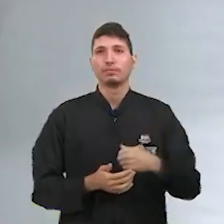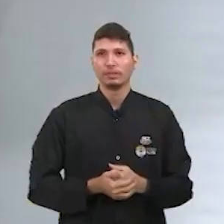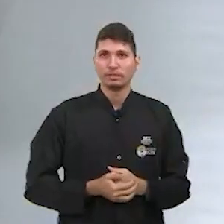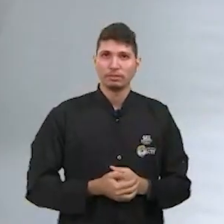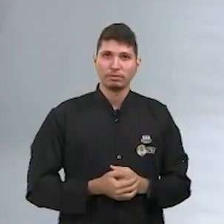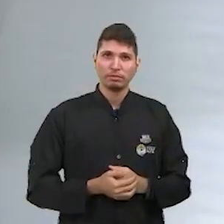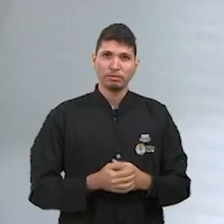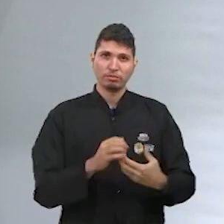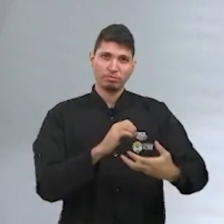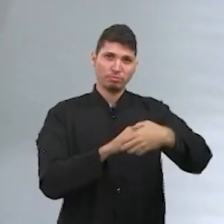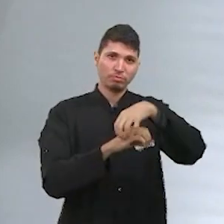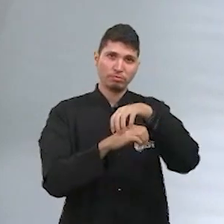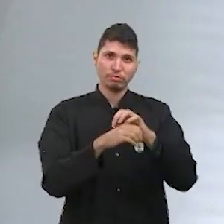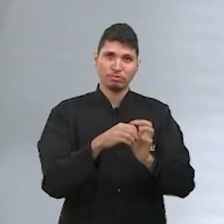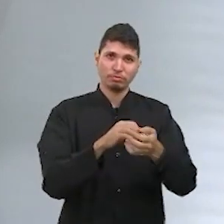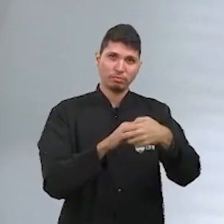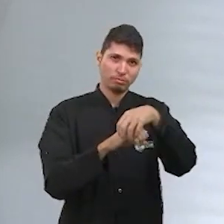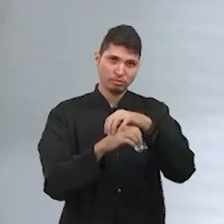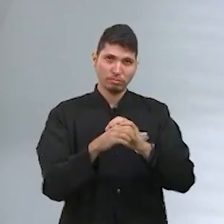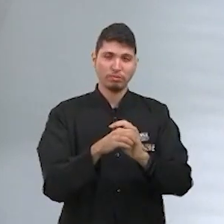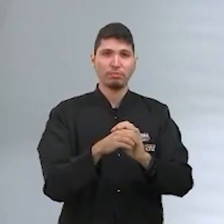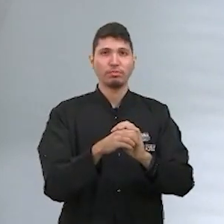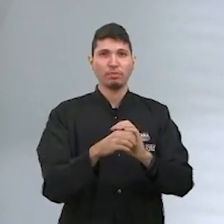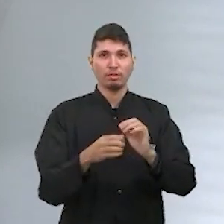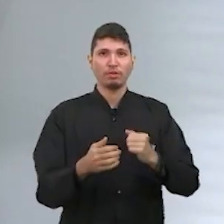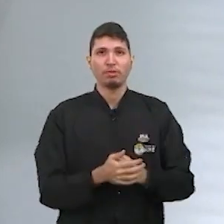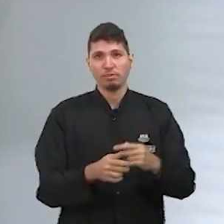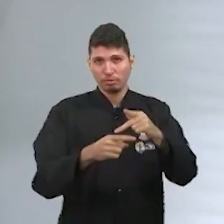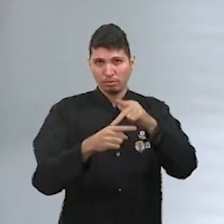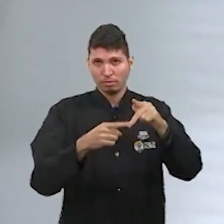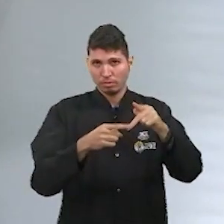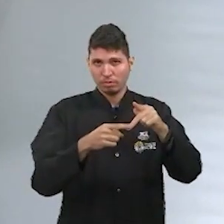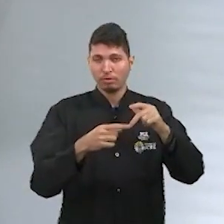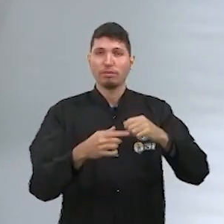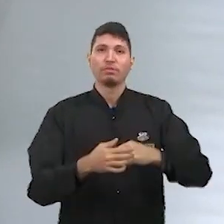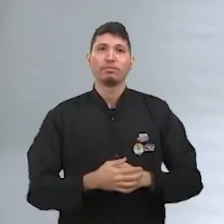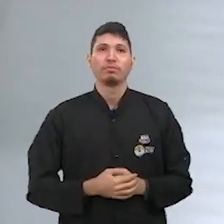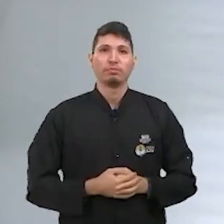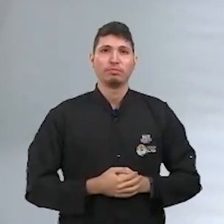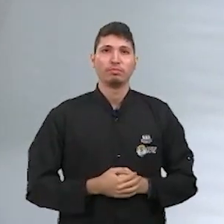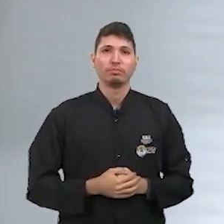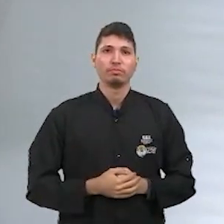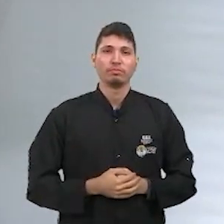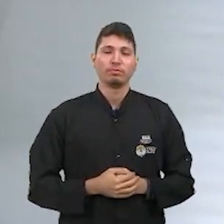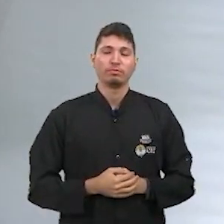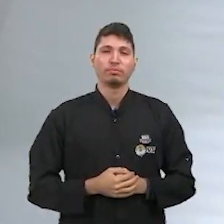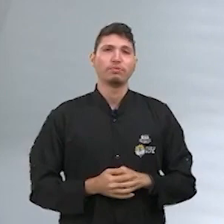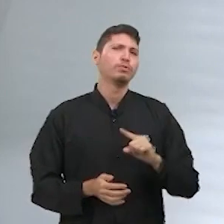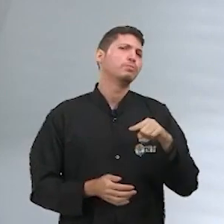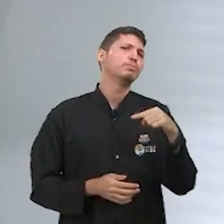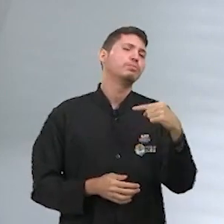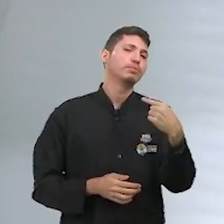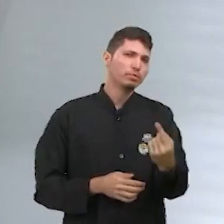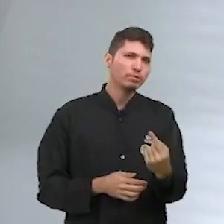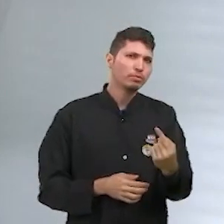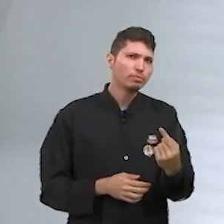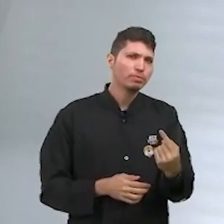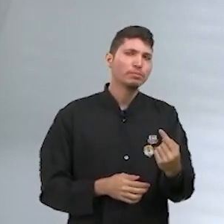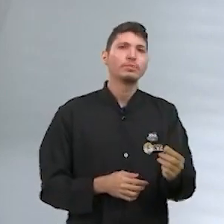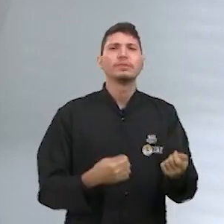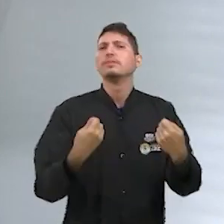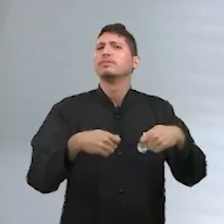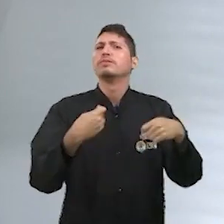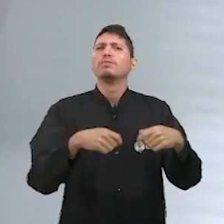uma molécula polar, que é um dos requisitos. Qual é o próximo requisito para essa força acontecer? Eu preciso ter o